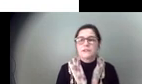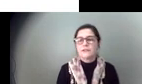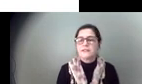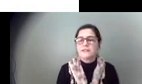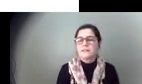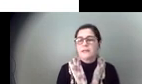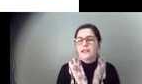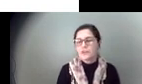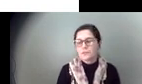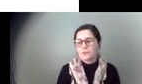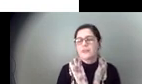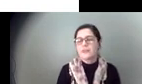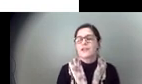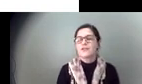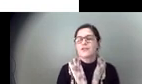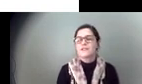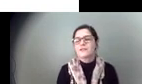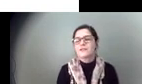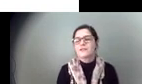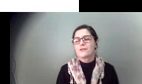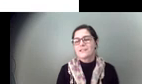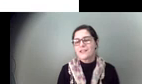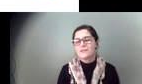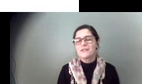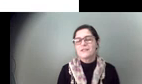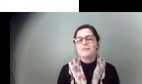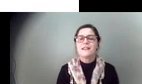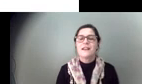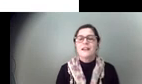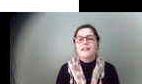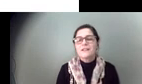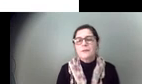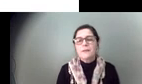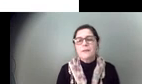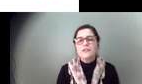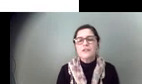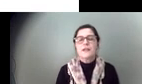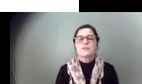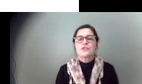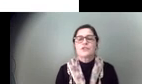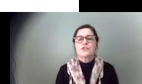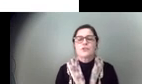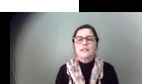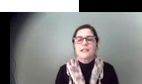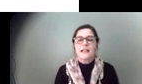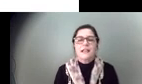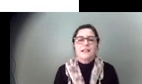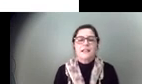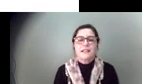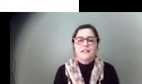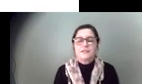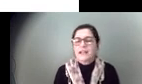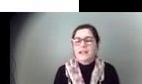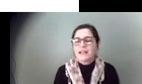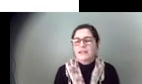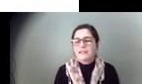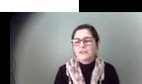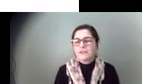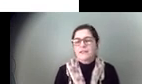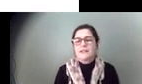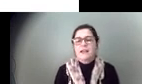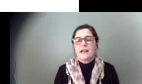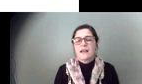diria que talvez a médio prazo, né? Que nós estamos na nossa sétima TPC, então a médio prazo para a gente conseguir identificar